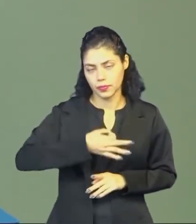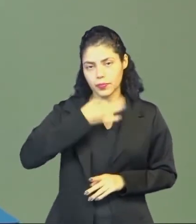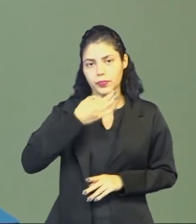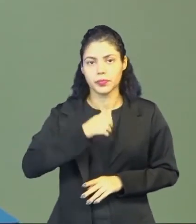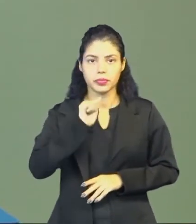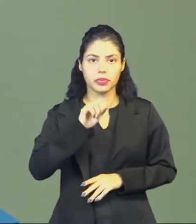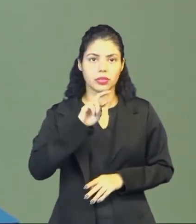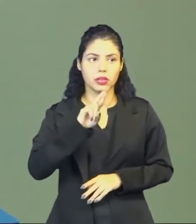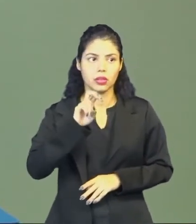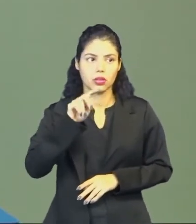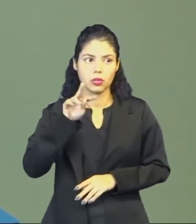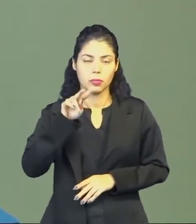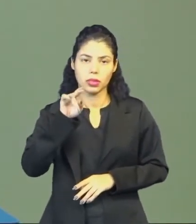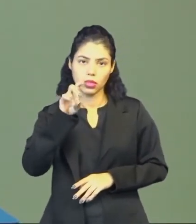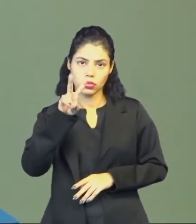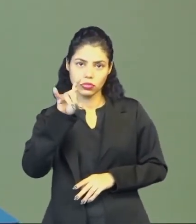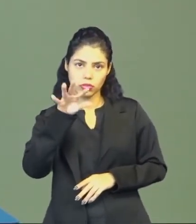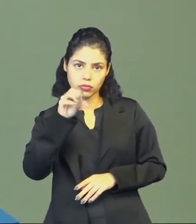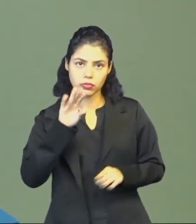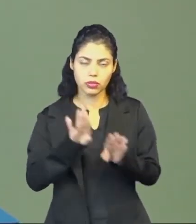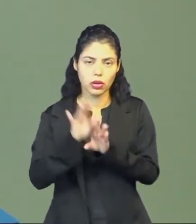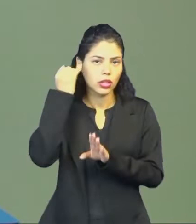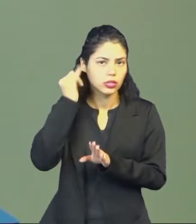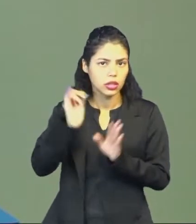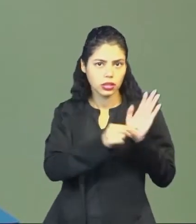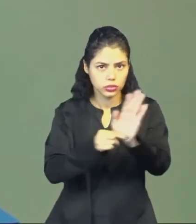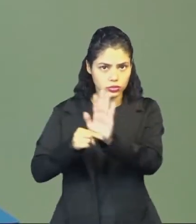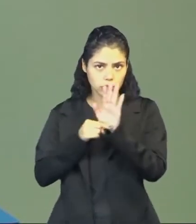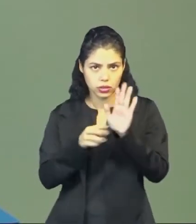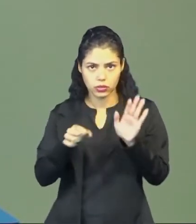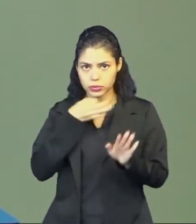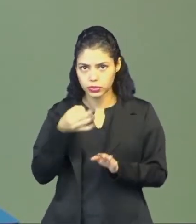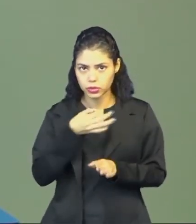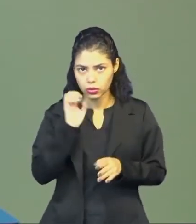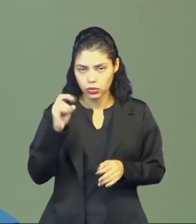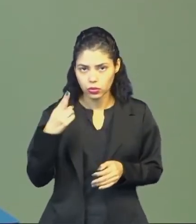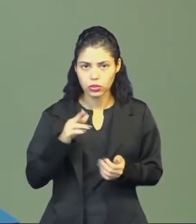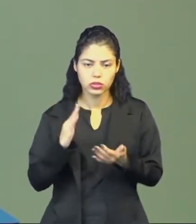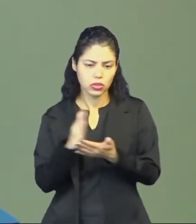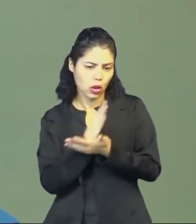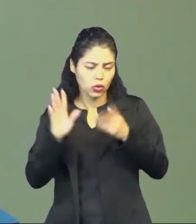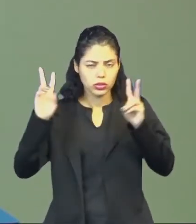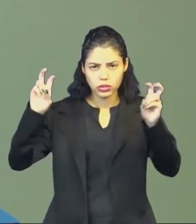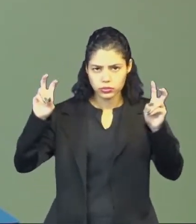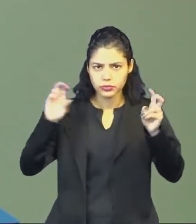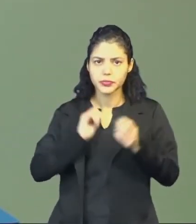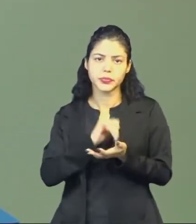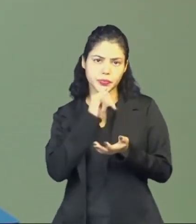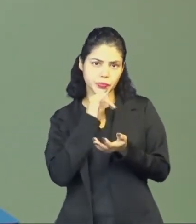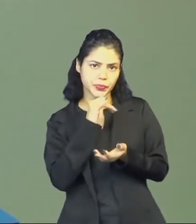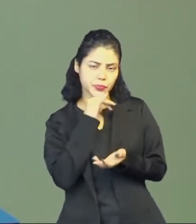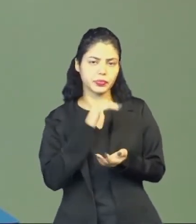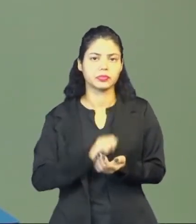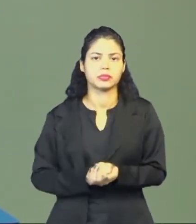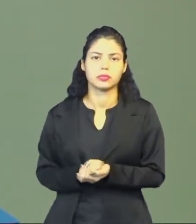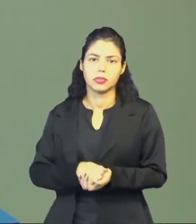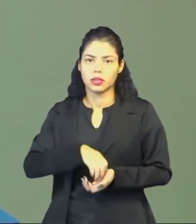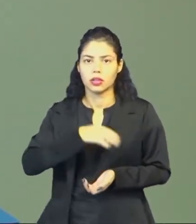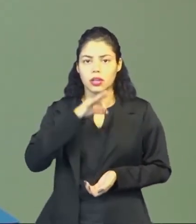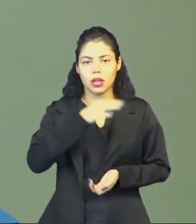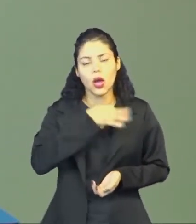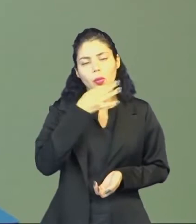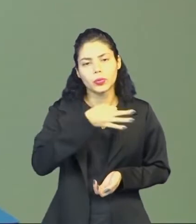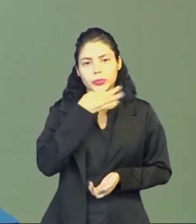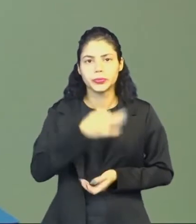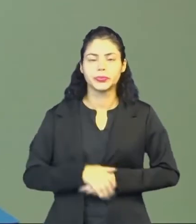argumentativos, que eles expõem alguma ideia, opinião ou tese sobre algum assunto. Vamos ver um tipo de texto